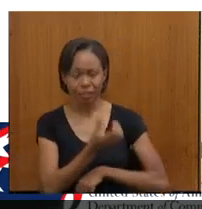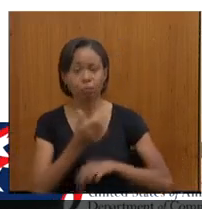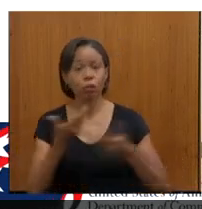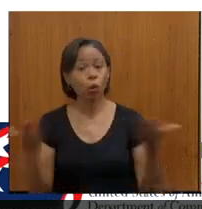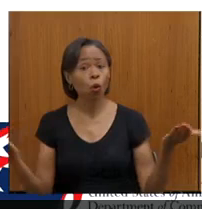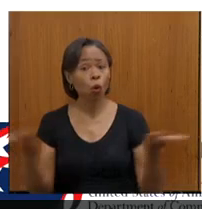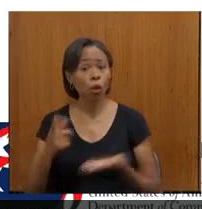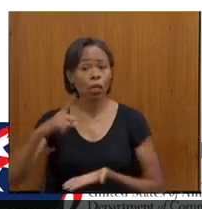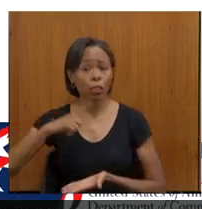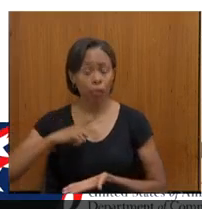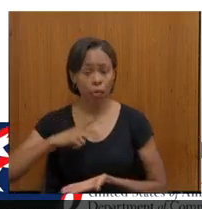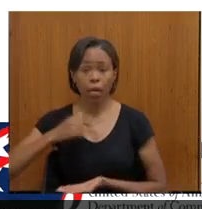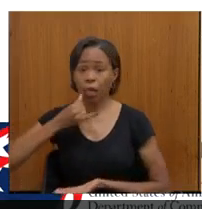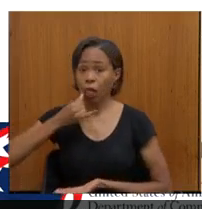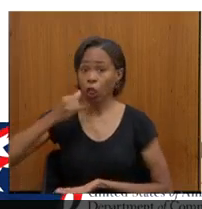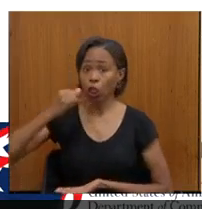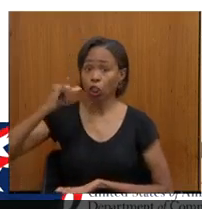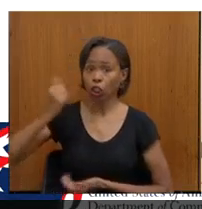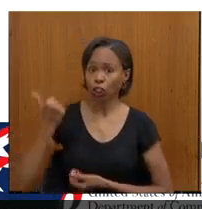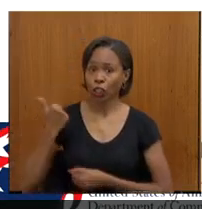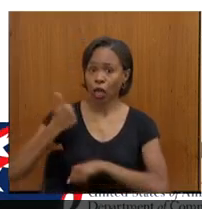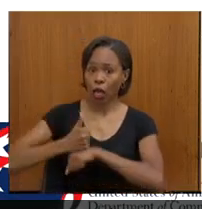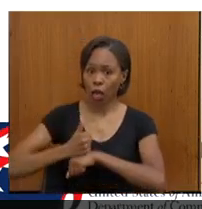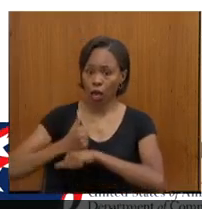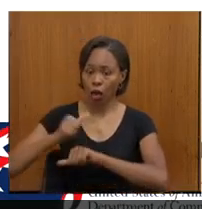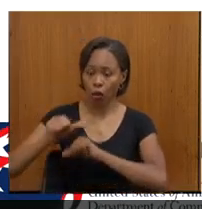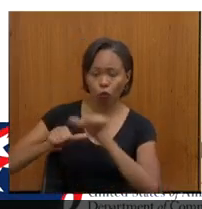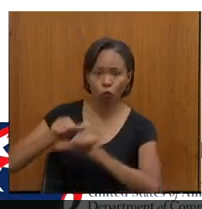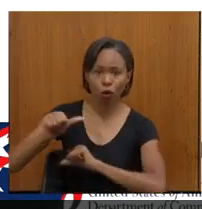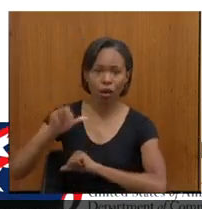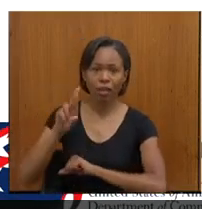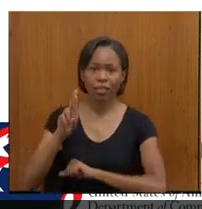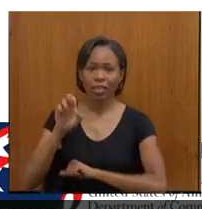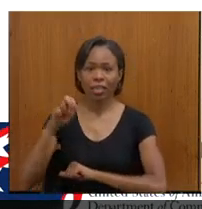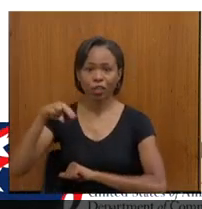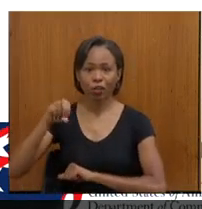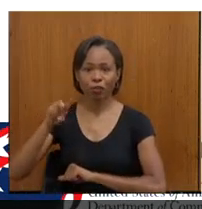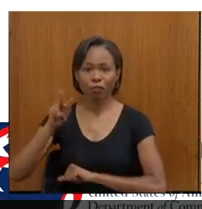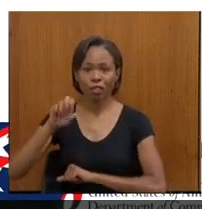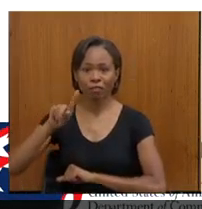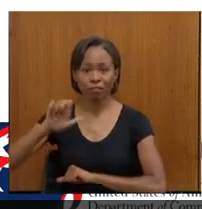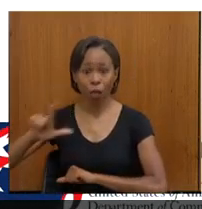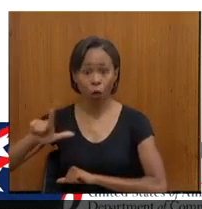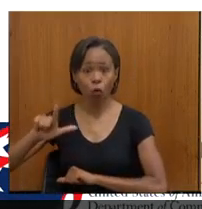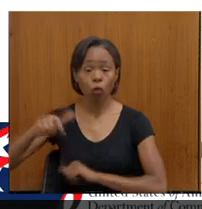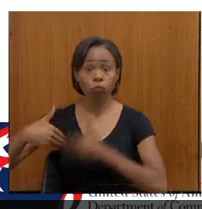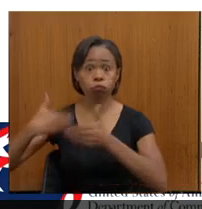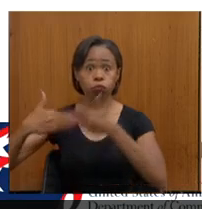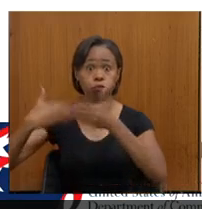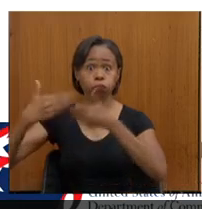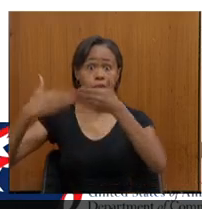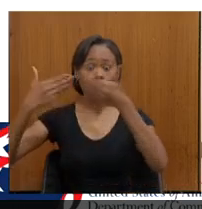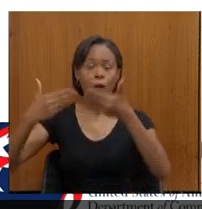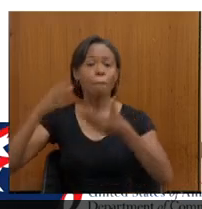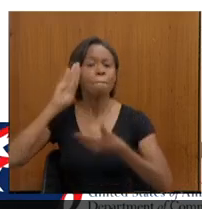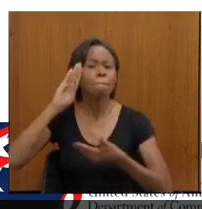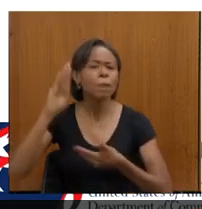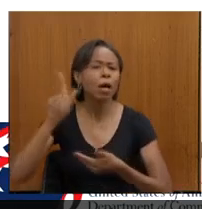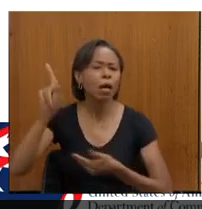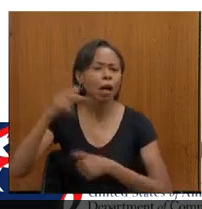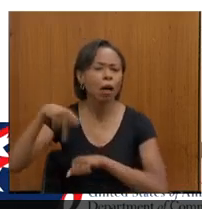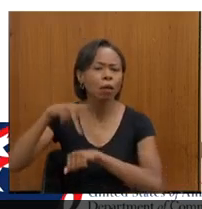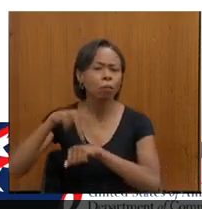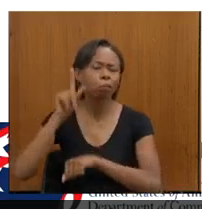presidência no vários que estão crescendo muito indo fazendo principalmente porque como foi comentado